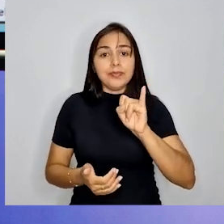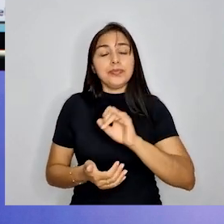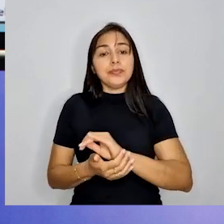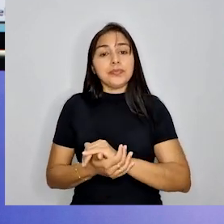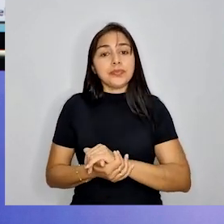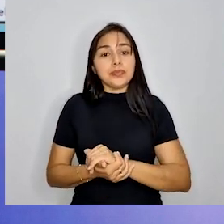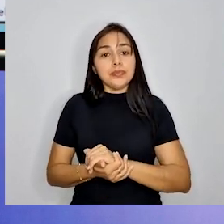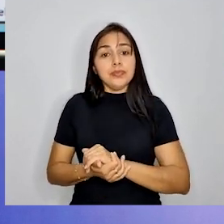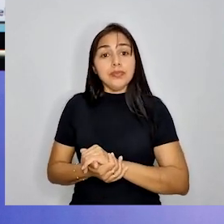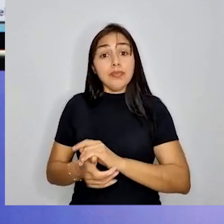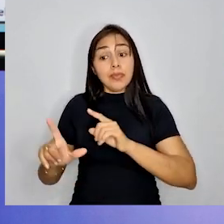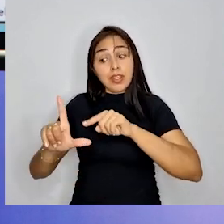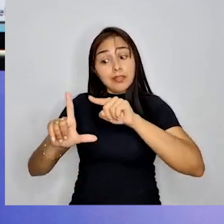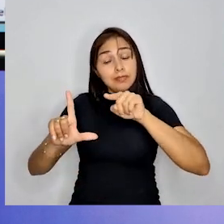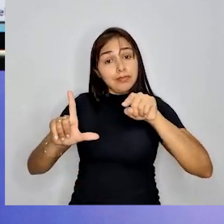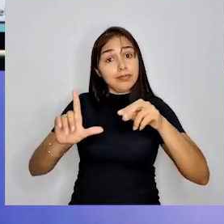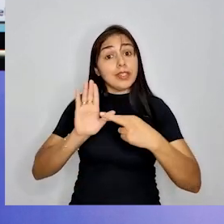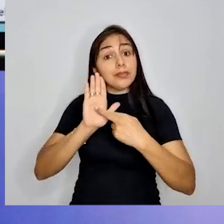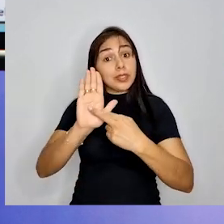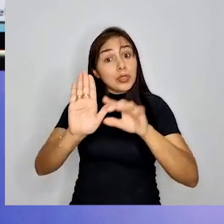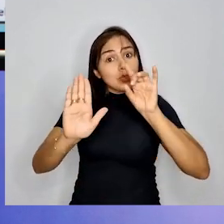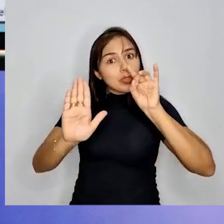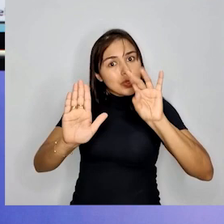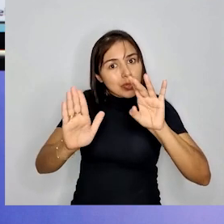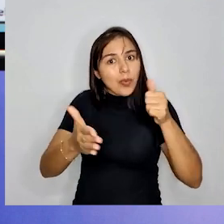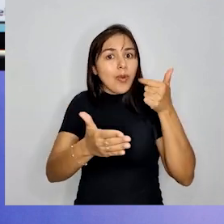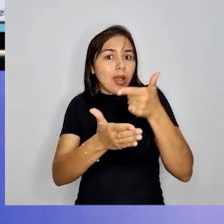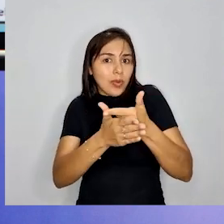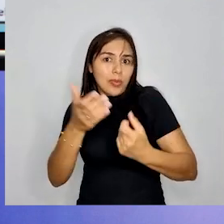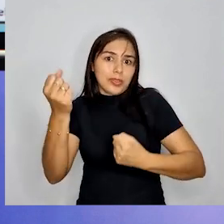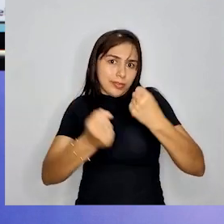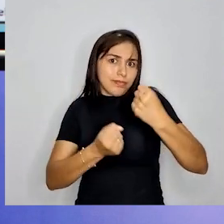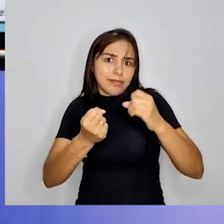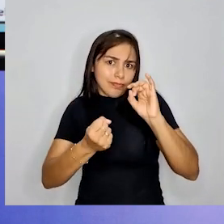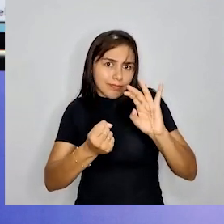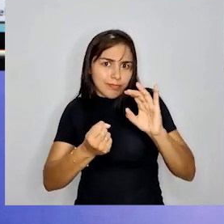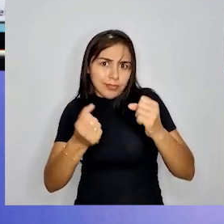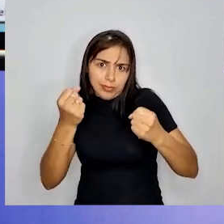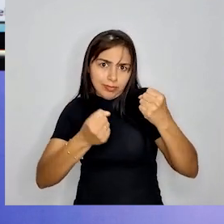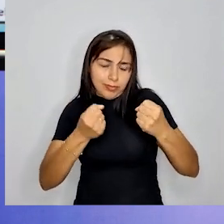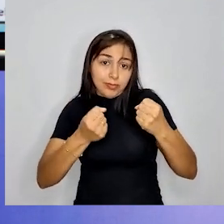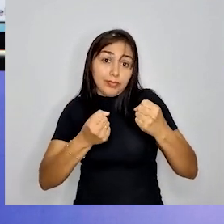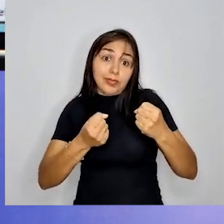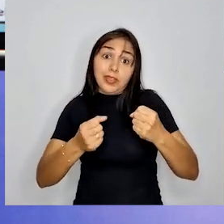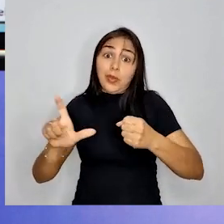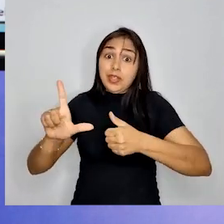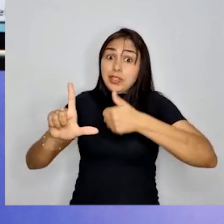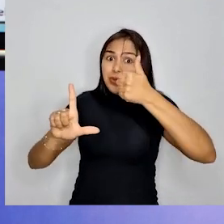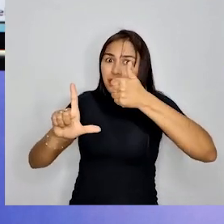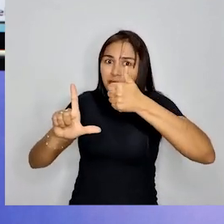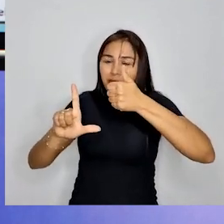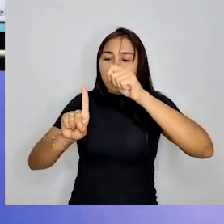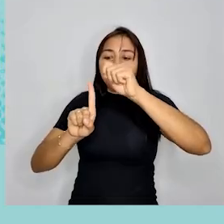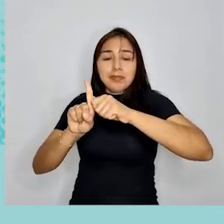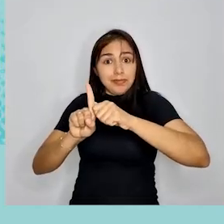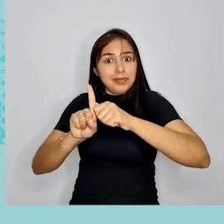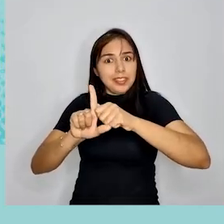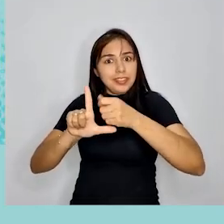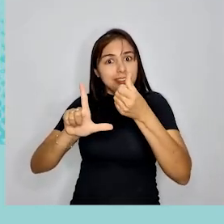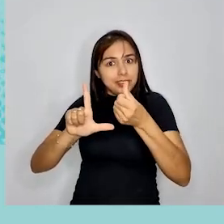a compra de carros né então Digamos que aqui no primeiro mês seis pessoas compraram